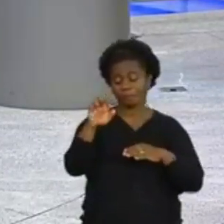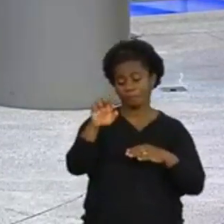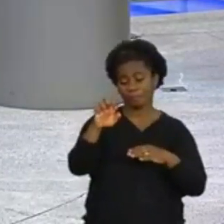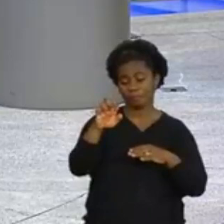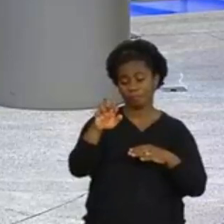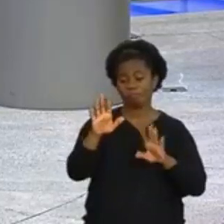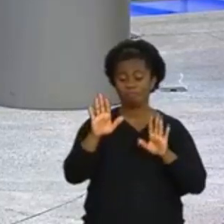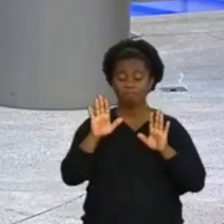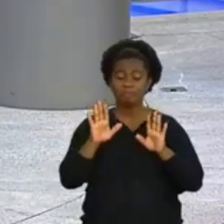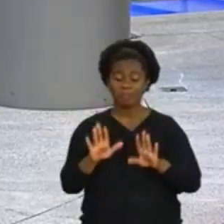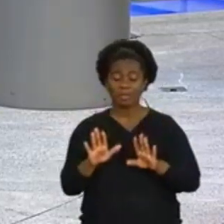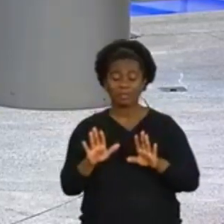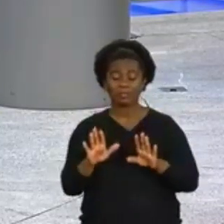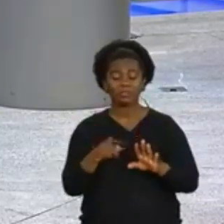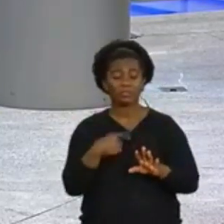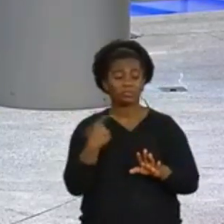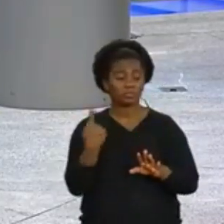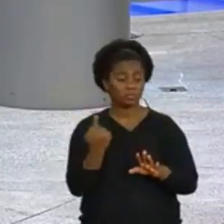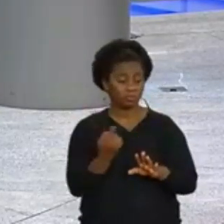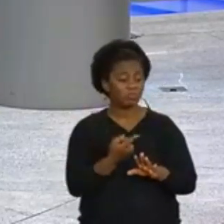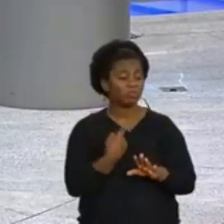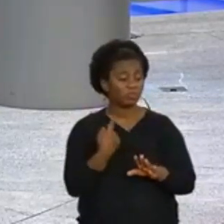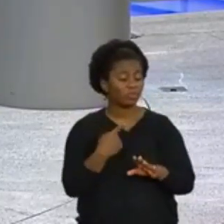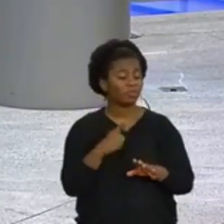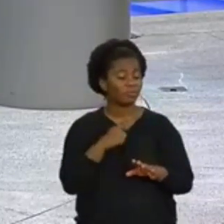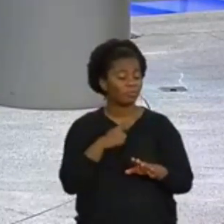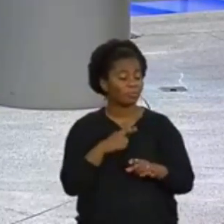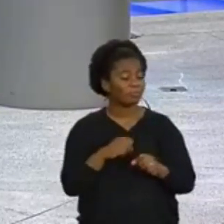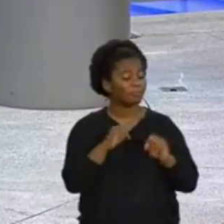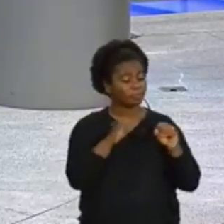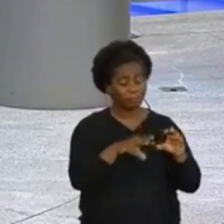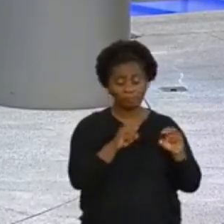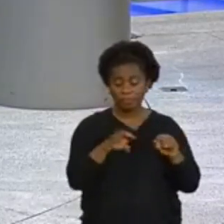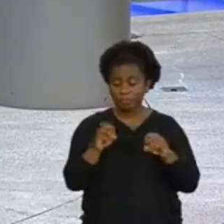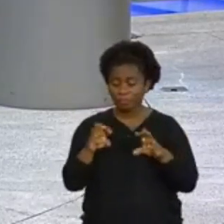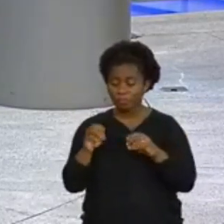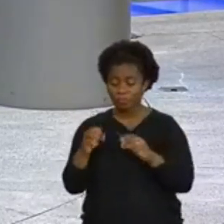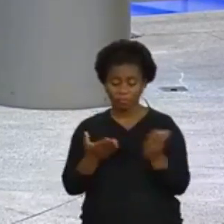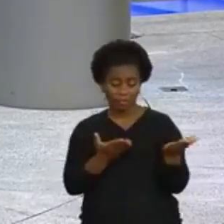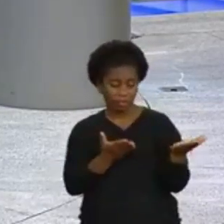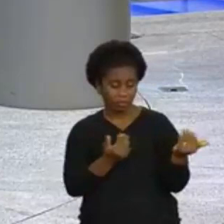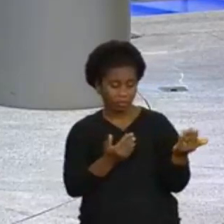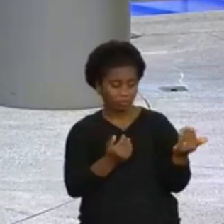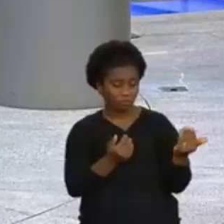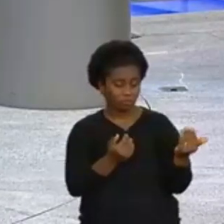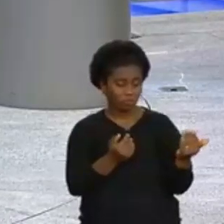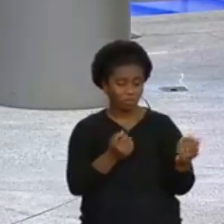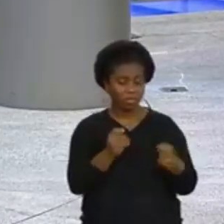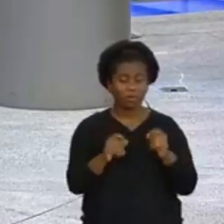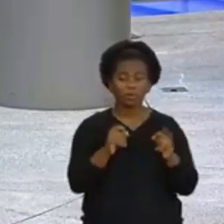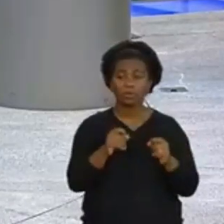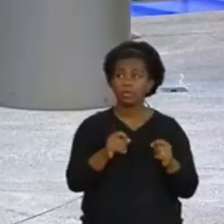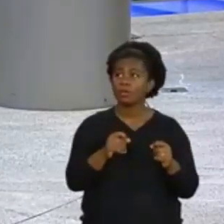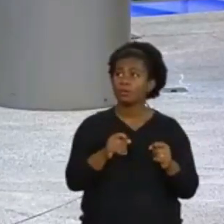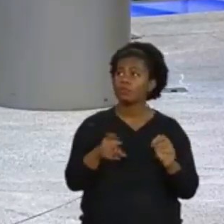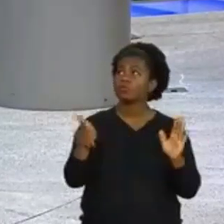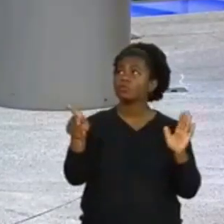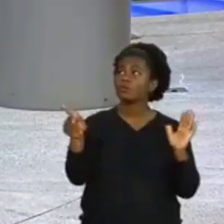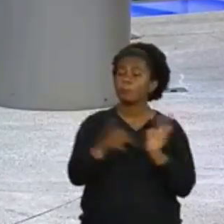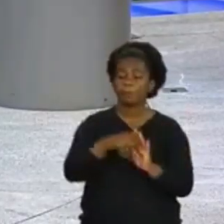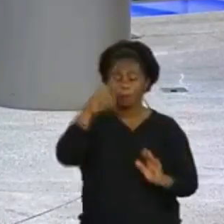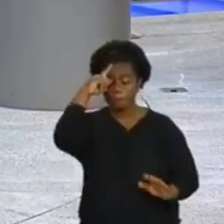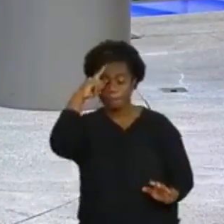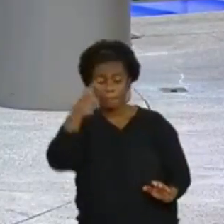Deus, nós temos ensinado esses jovens a respeito desse mandamento que é acompanhado